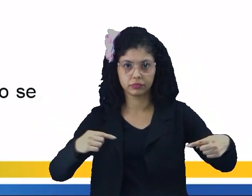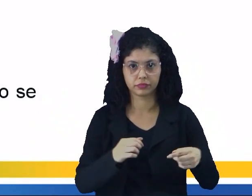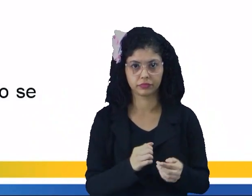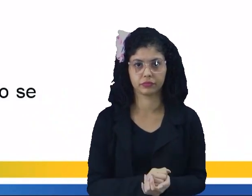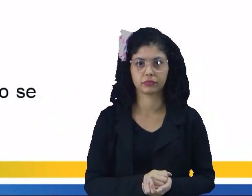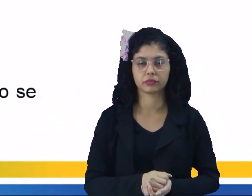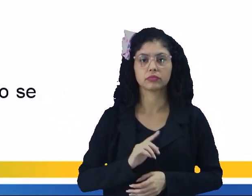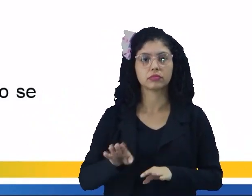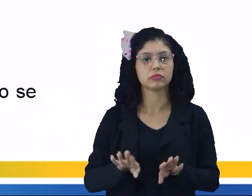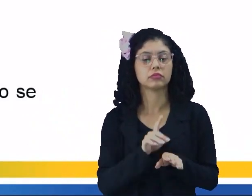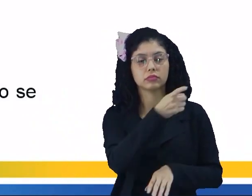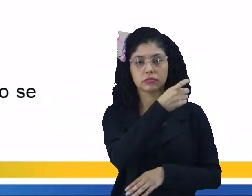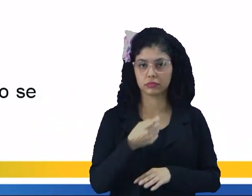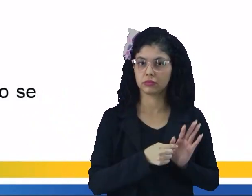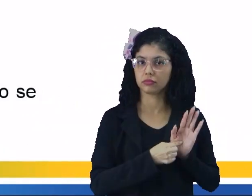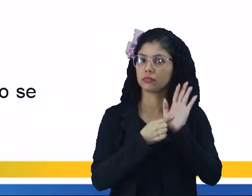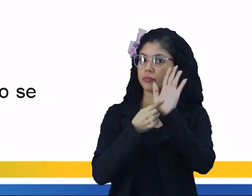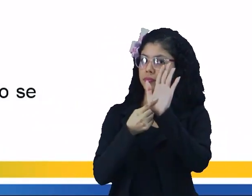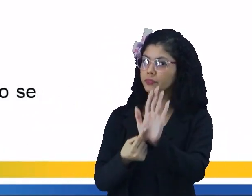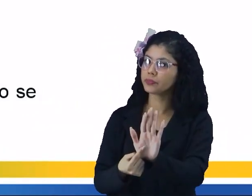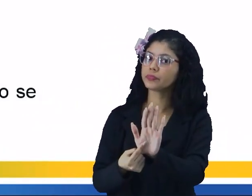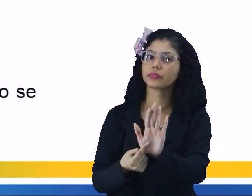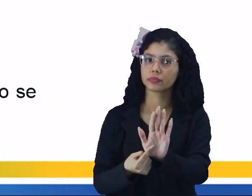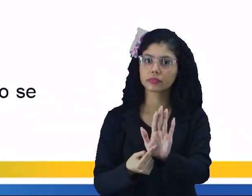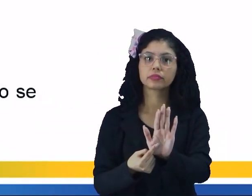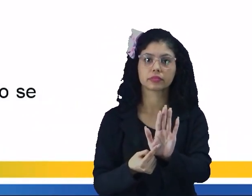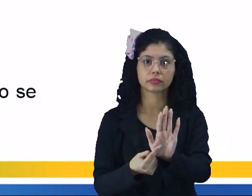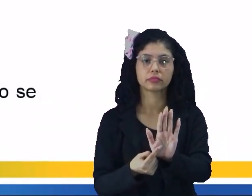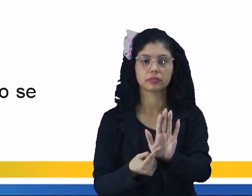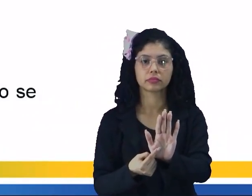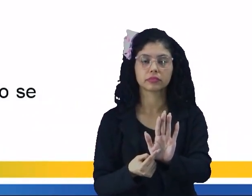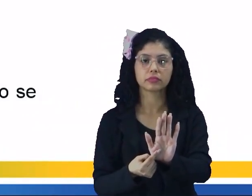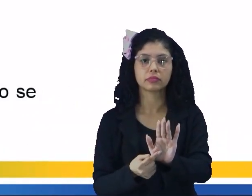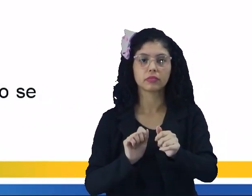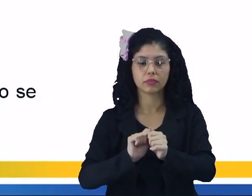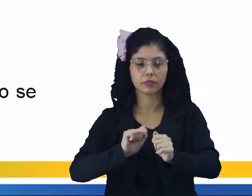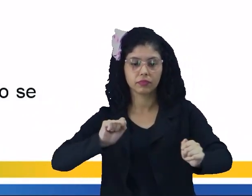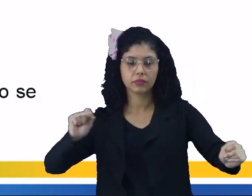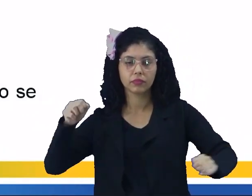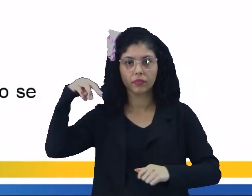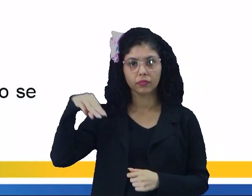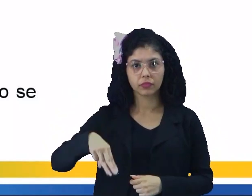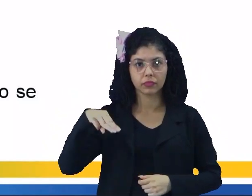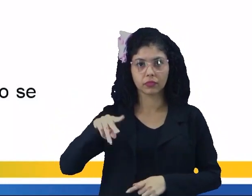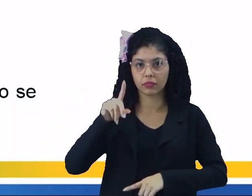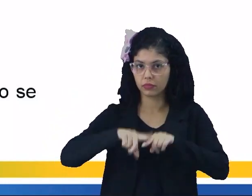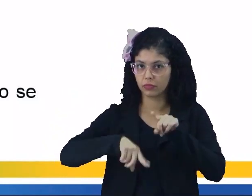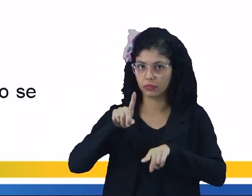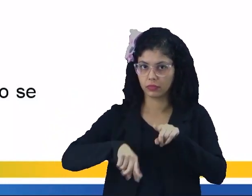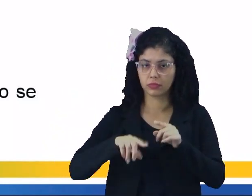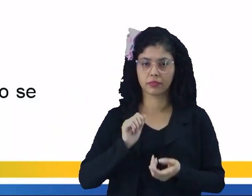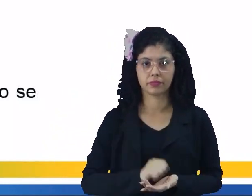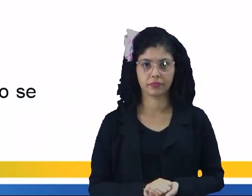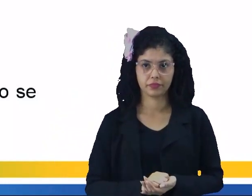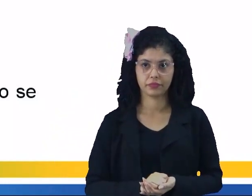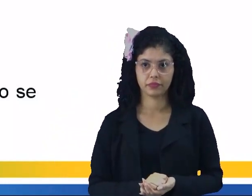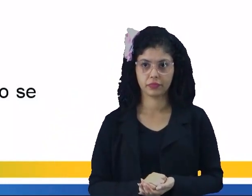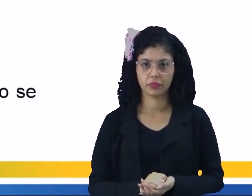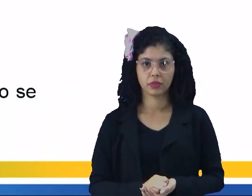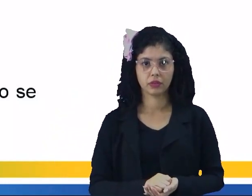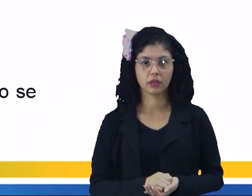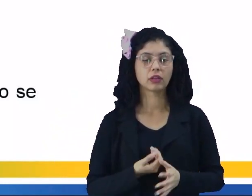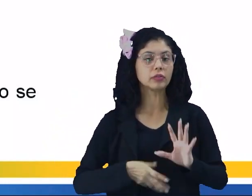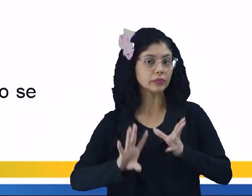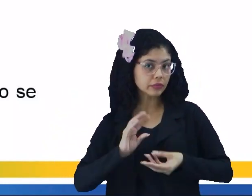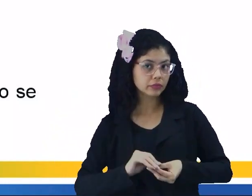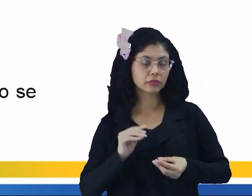O X representa a deformação em metros do material.